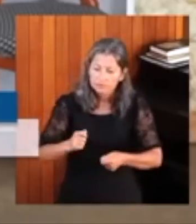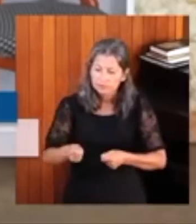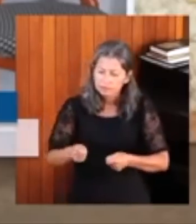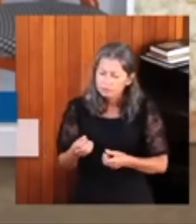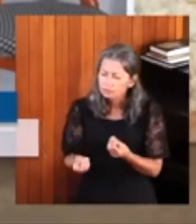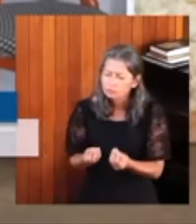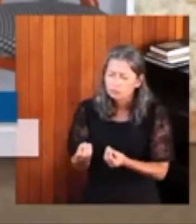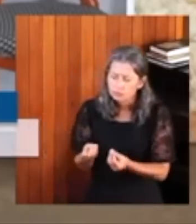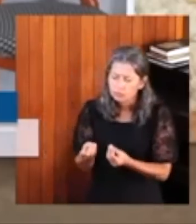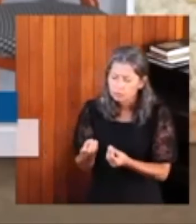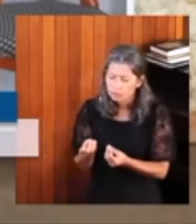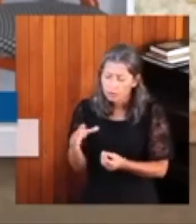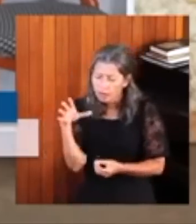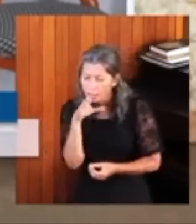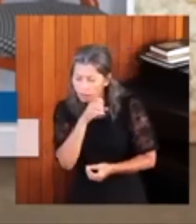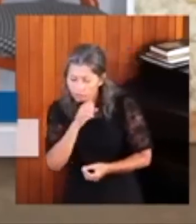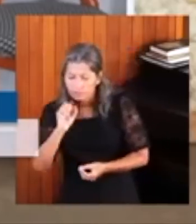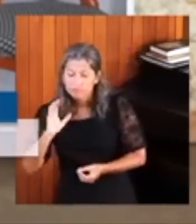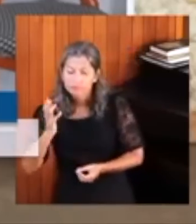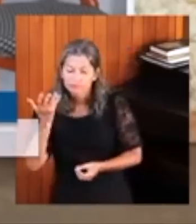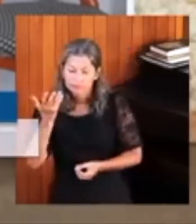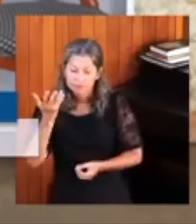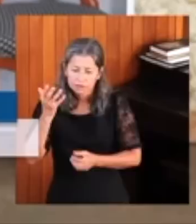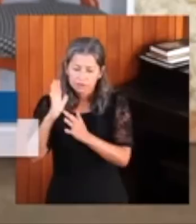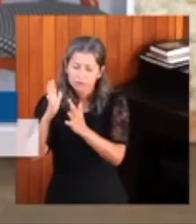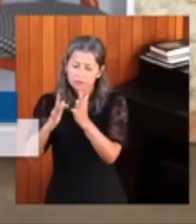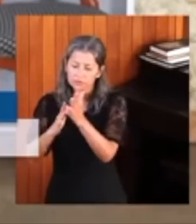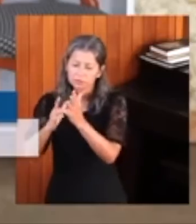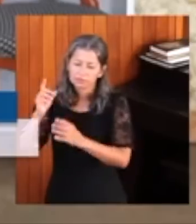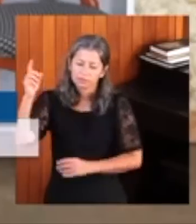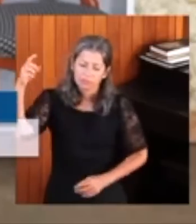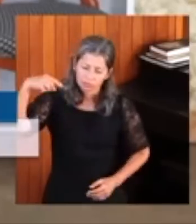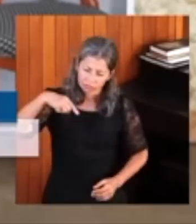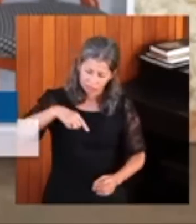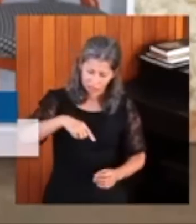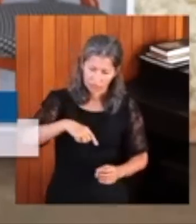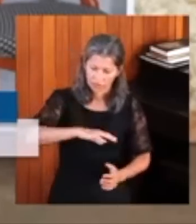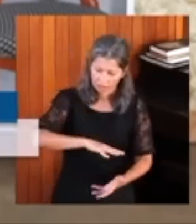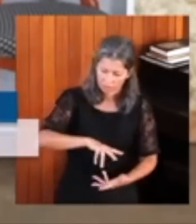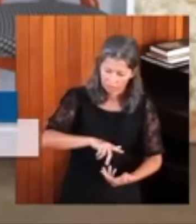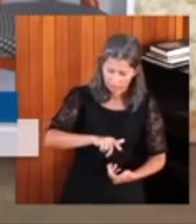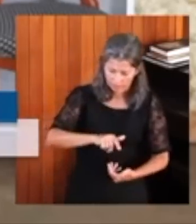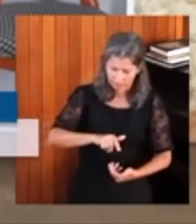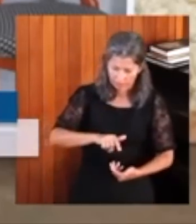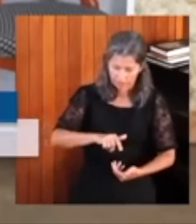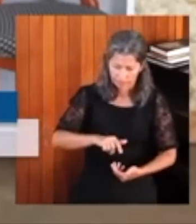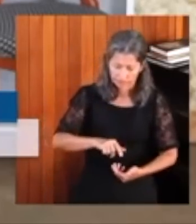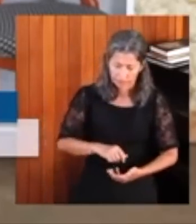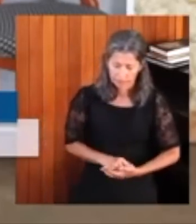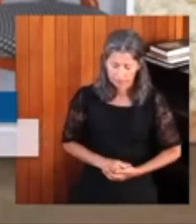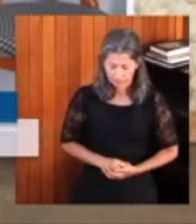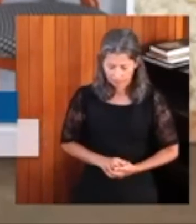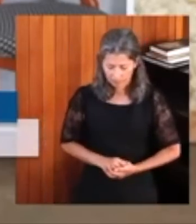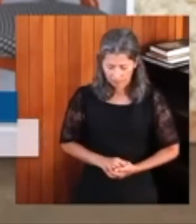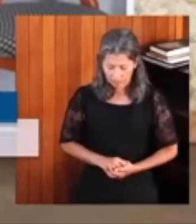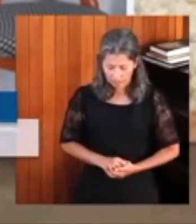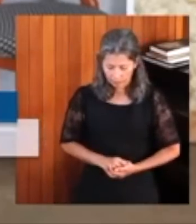fim. 14. E o céu recolheu-se como um pergaminho quando se enrola. Isso está lá em Apocalipse também, né?